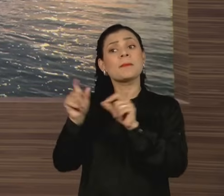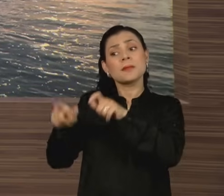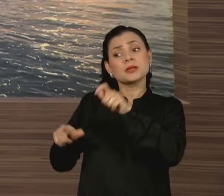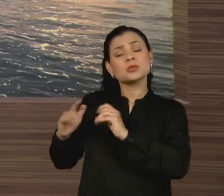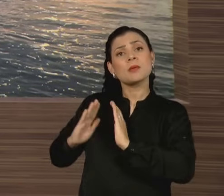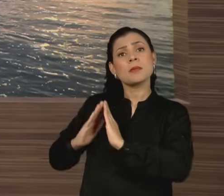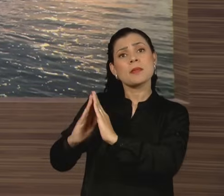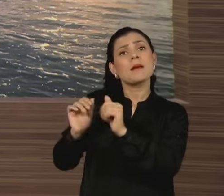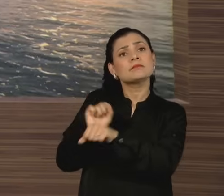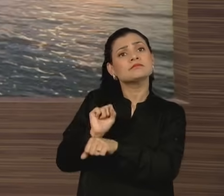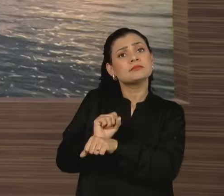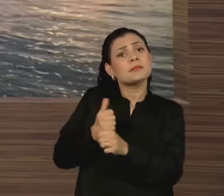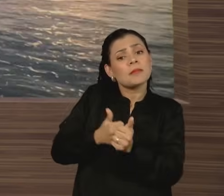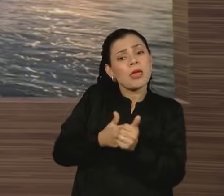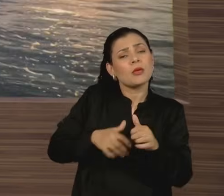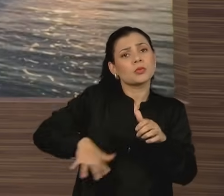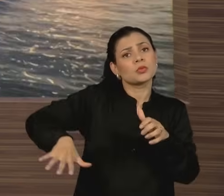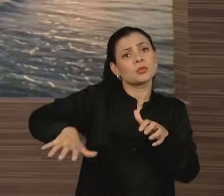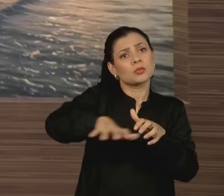delas para viver.